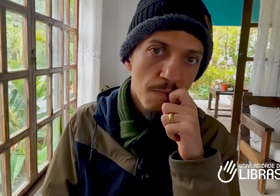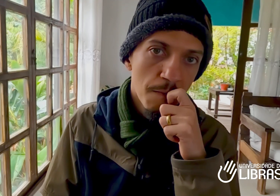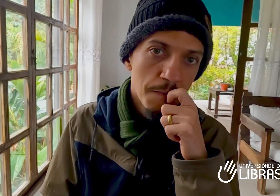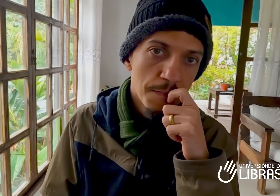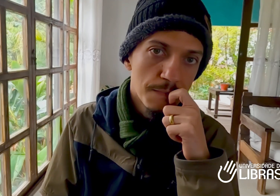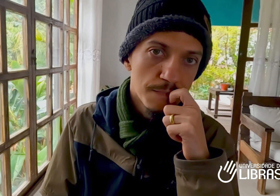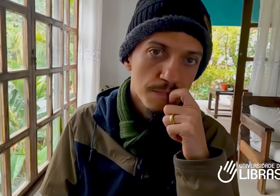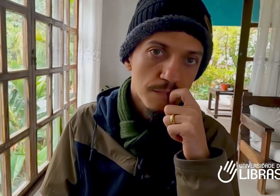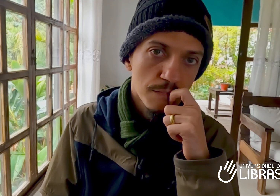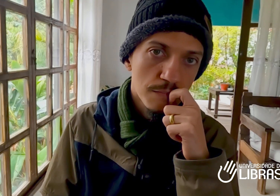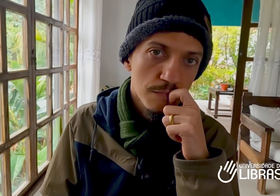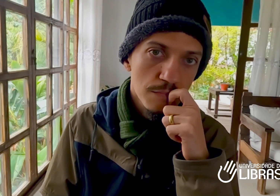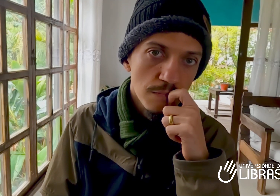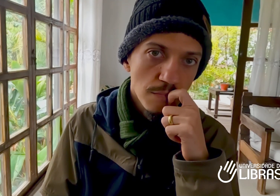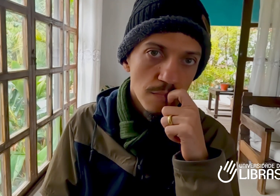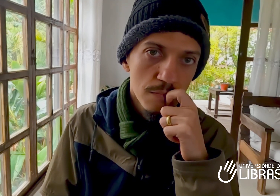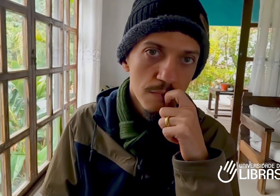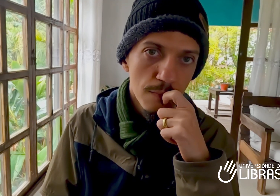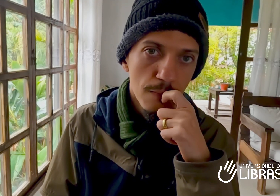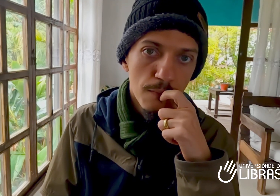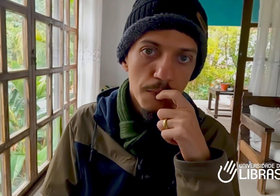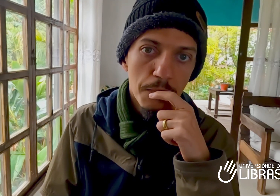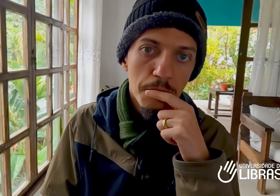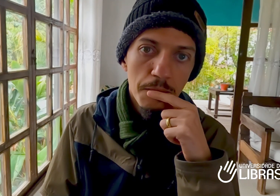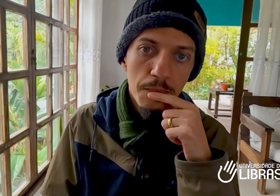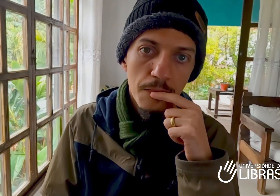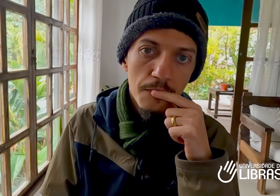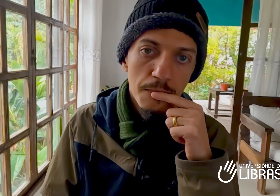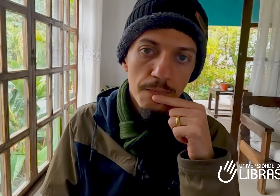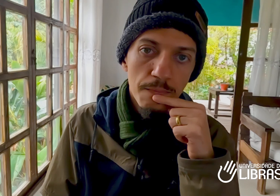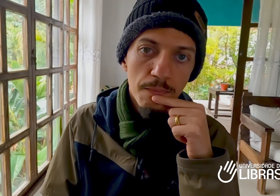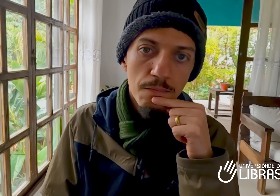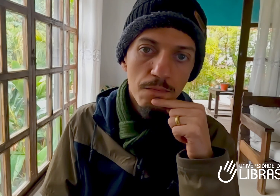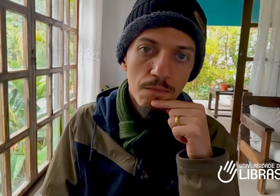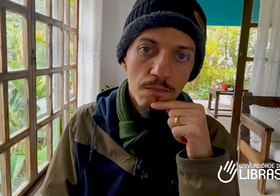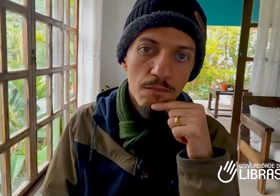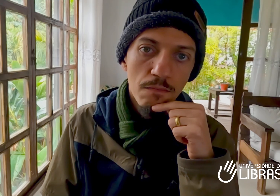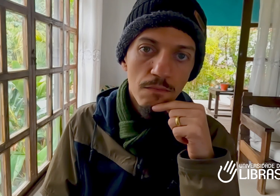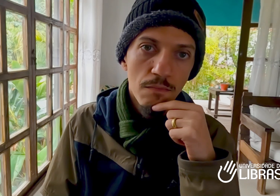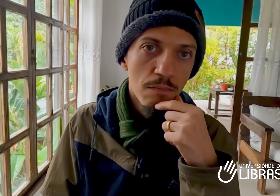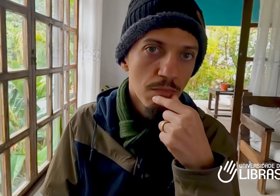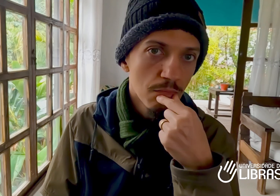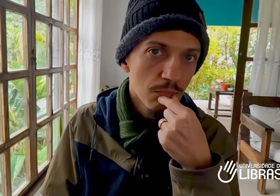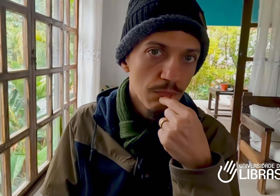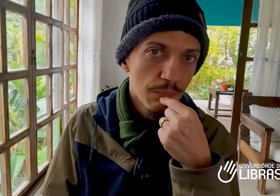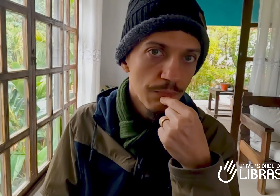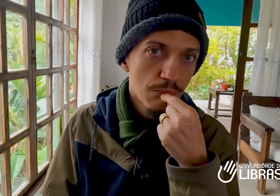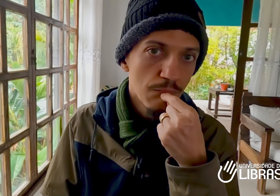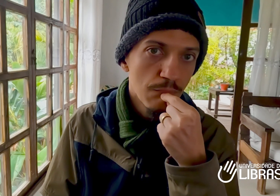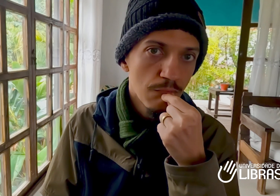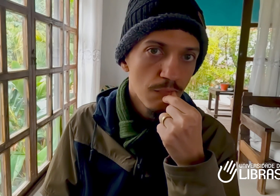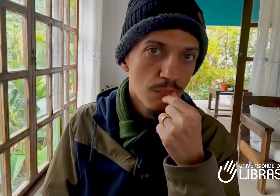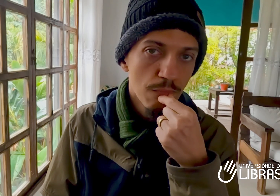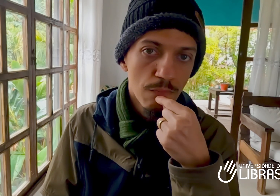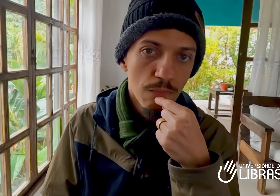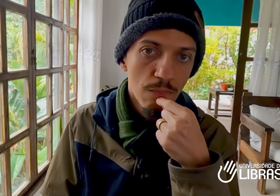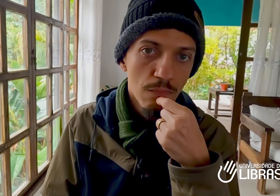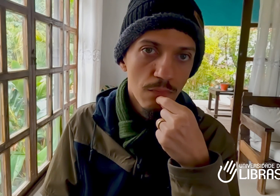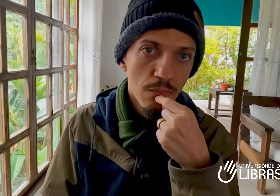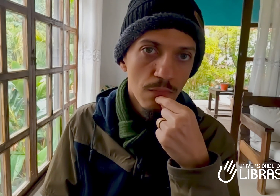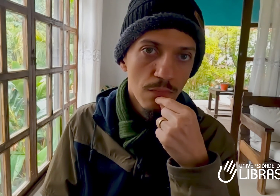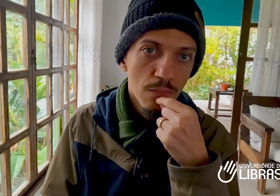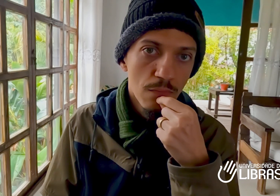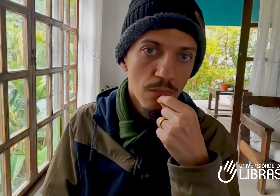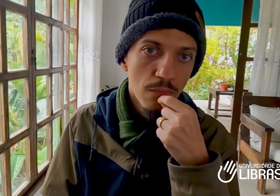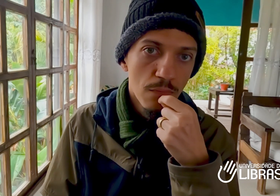do método encontrassem novas possibilidades profissionais, seja através de um novo trabalho ou